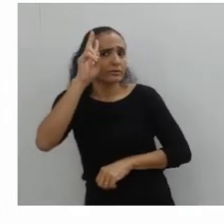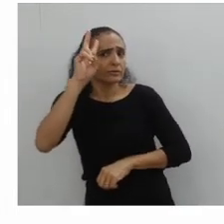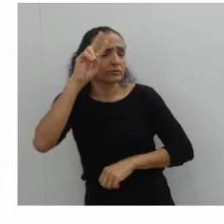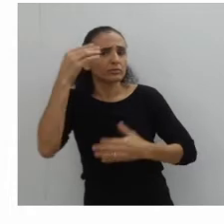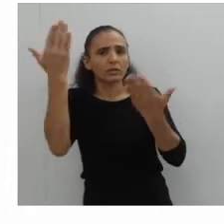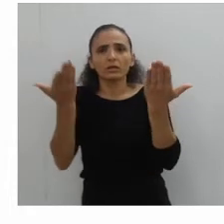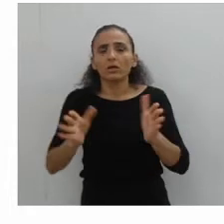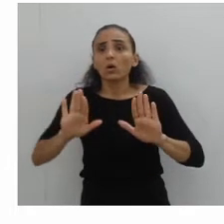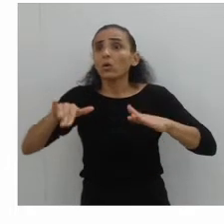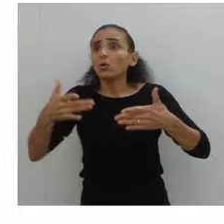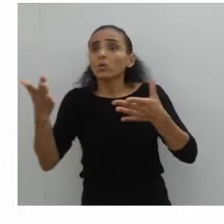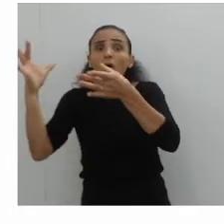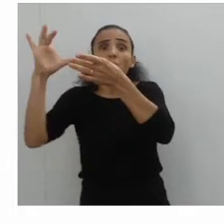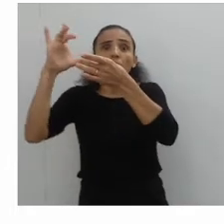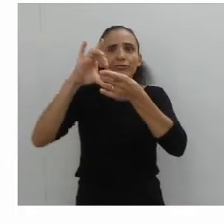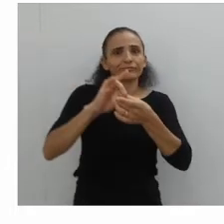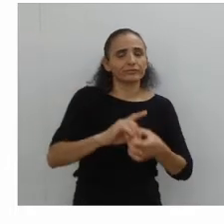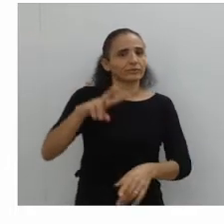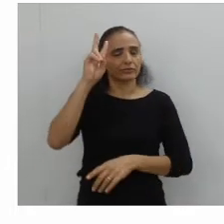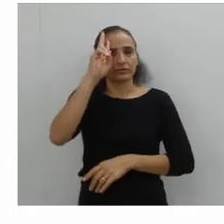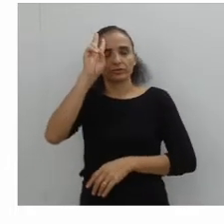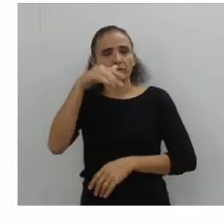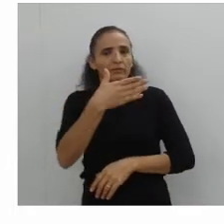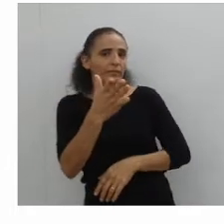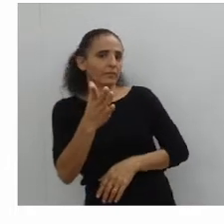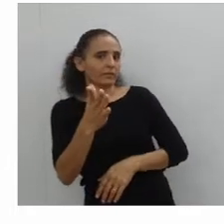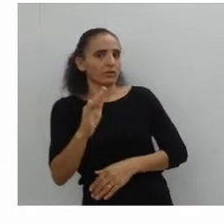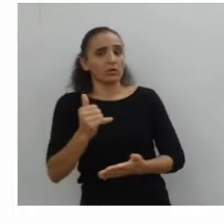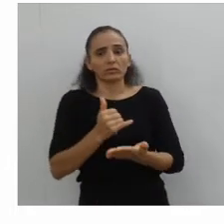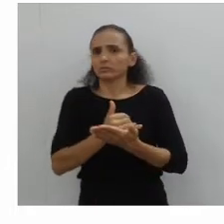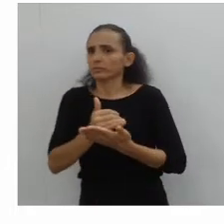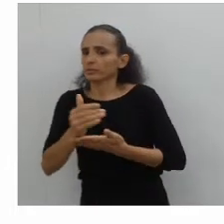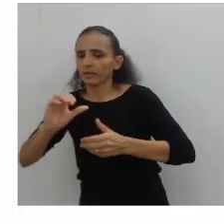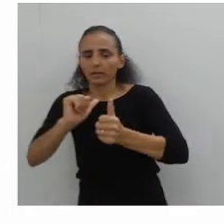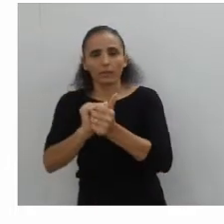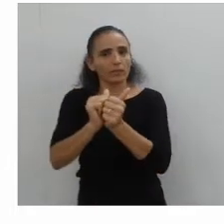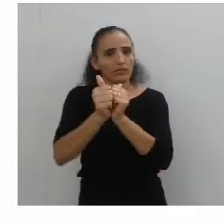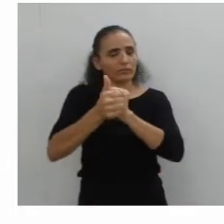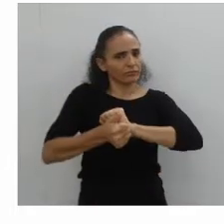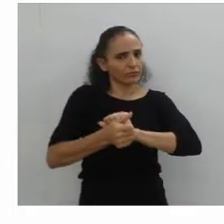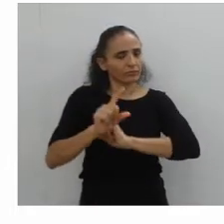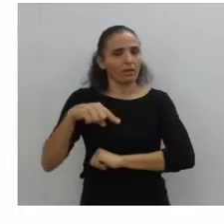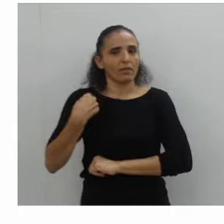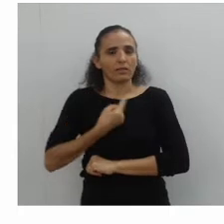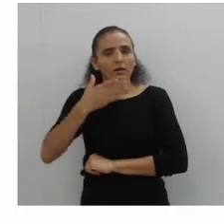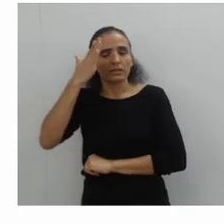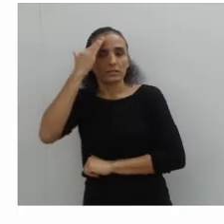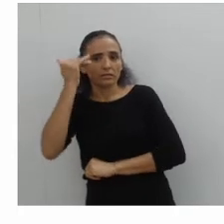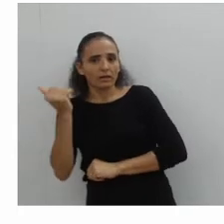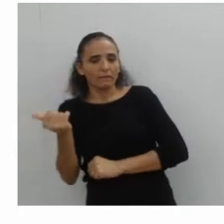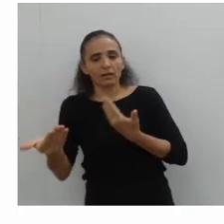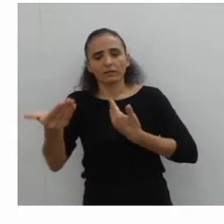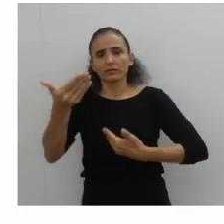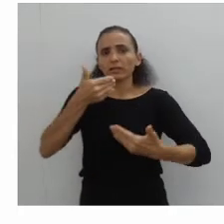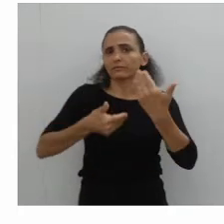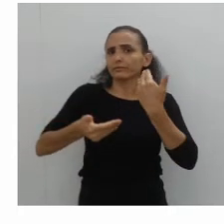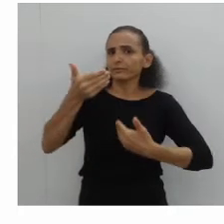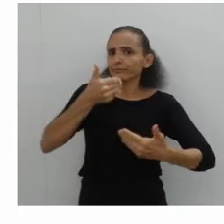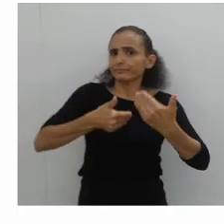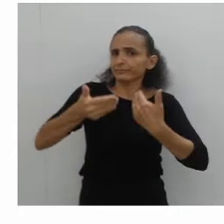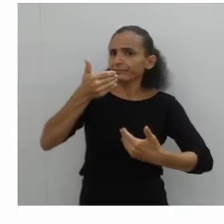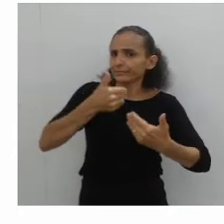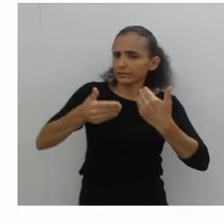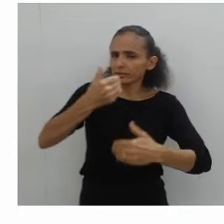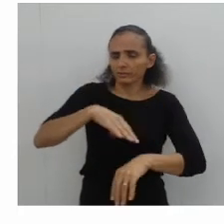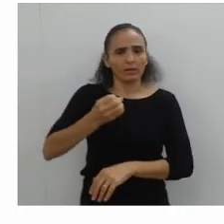é o contexto histórico relacionado ao jogo? Então, quando a gente fala do jogo, nós sabemos que o jogo está presente na condição,